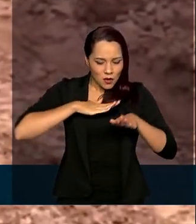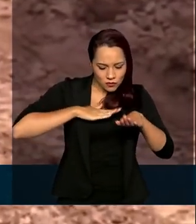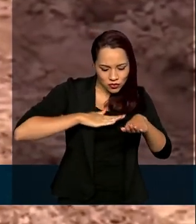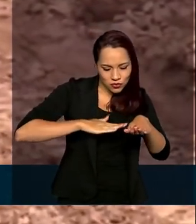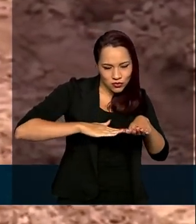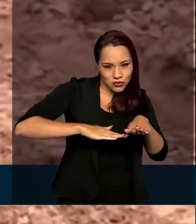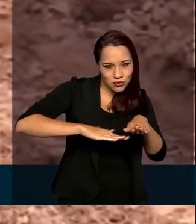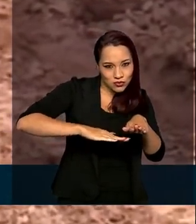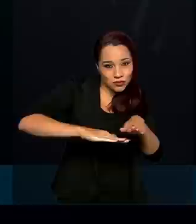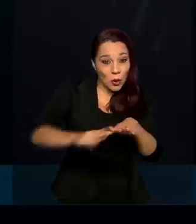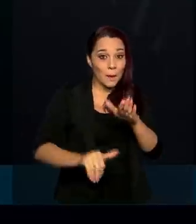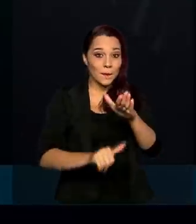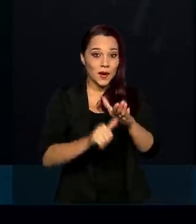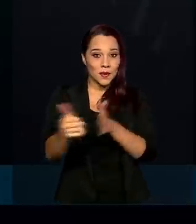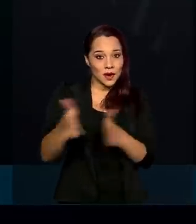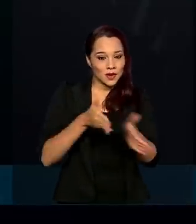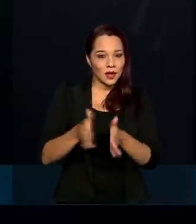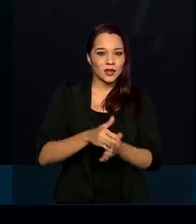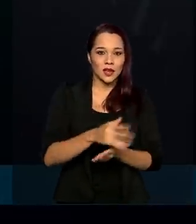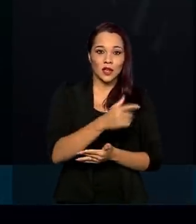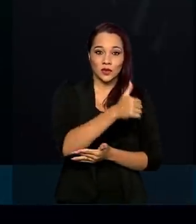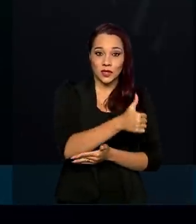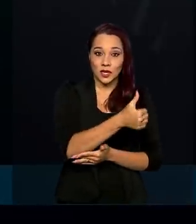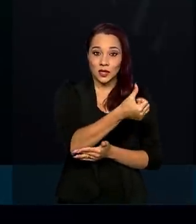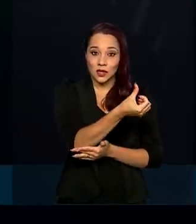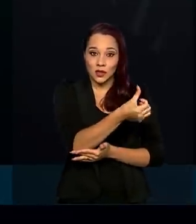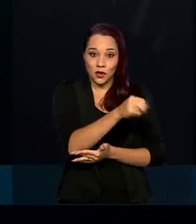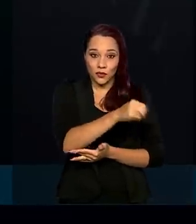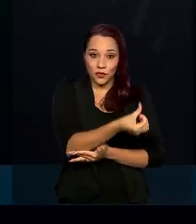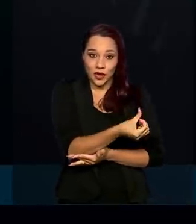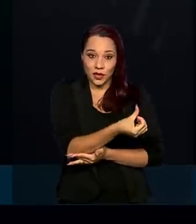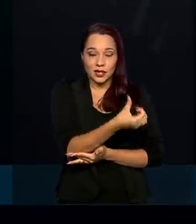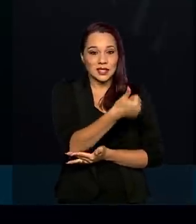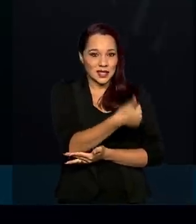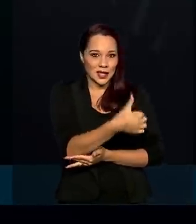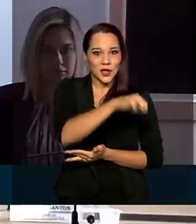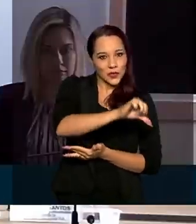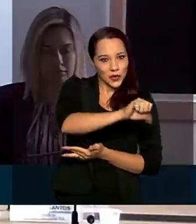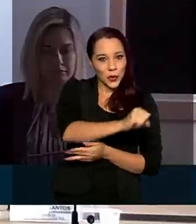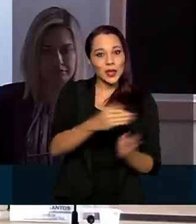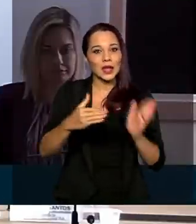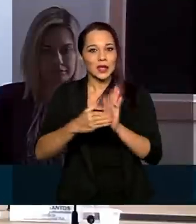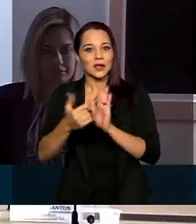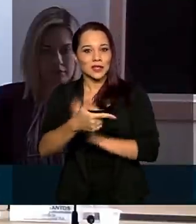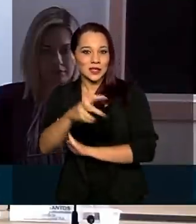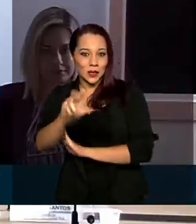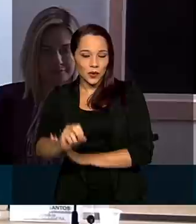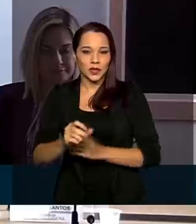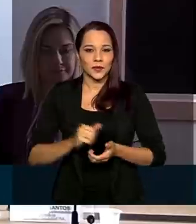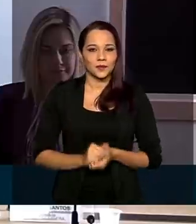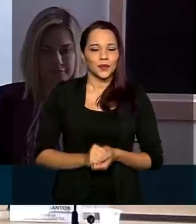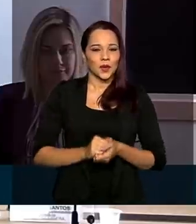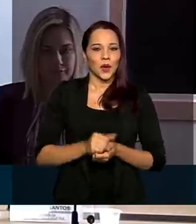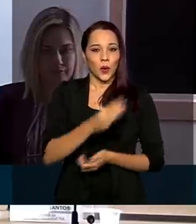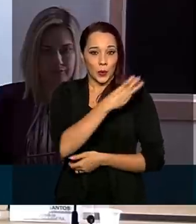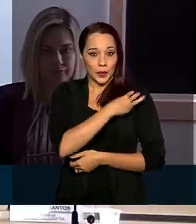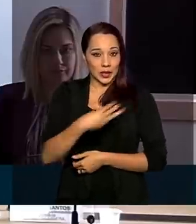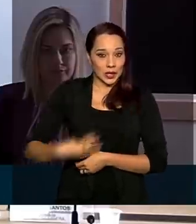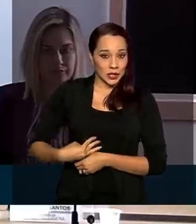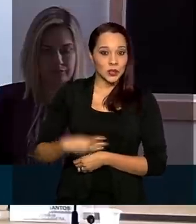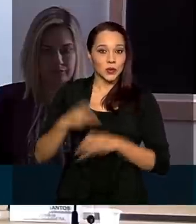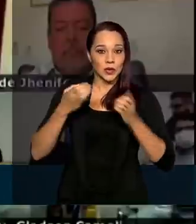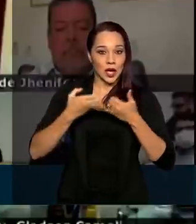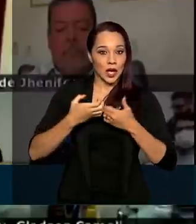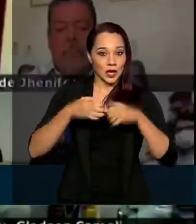primeiro trecho da rodovia, do quilômetro 198 ao 250. O ministro da Infraestrutura, Tarcísio Freitas,